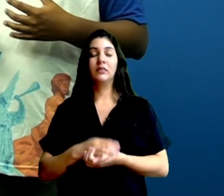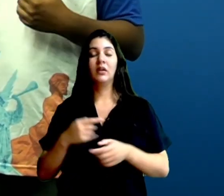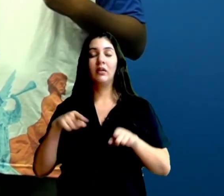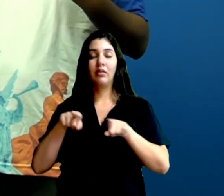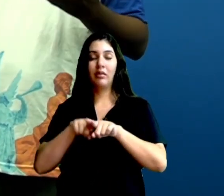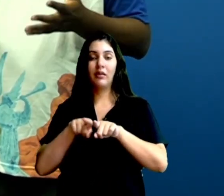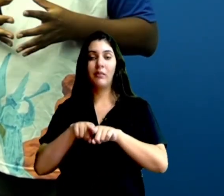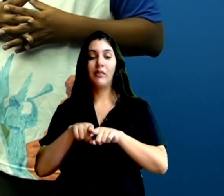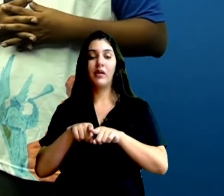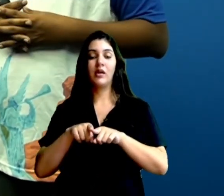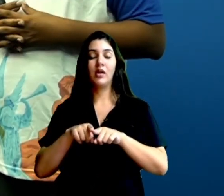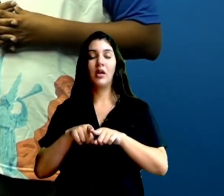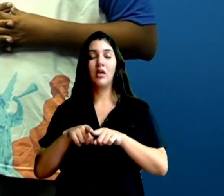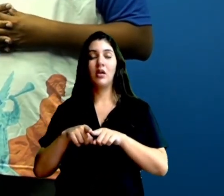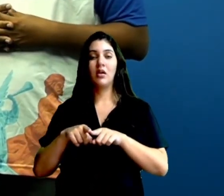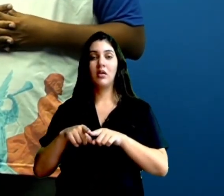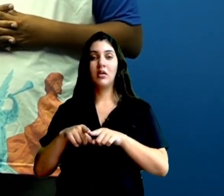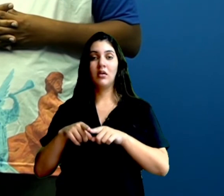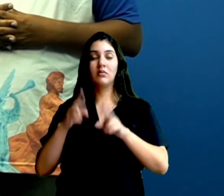contaminação do ar que é feita através